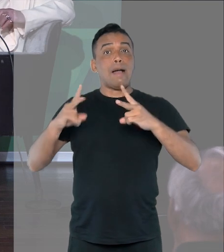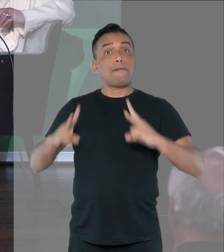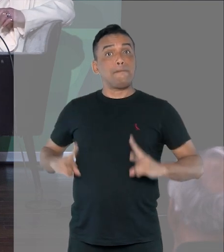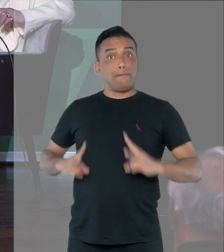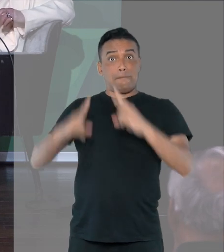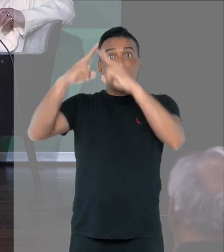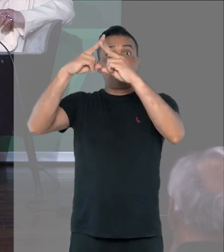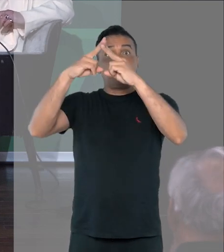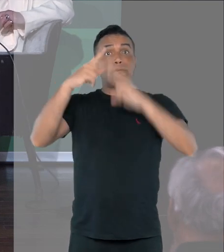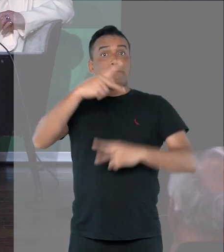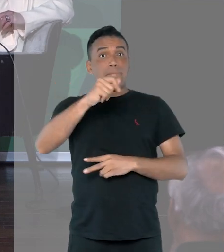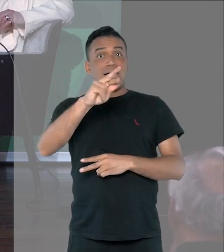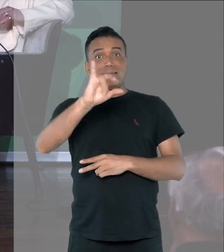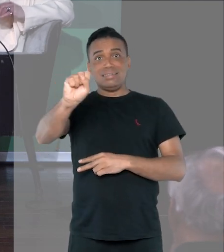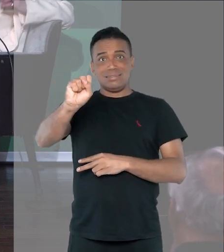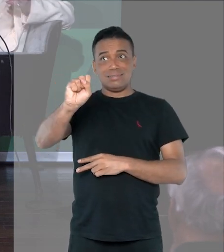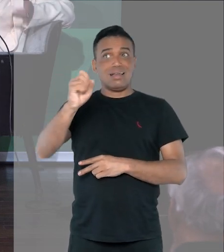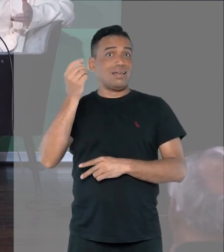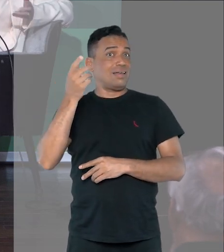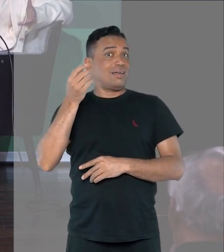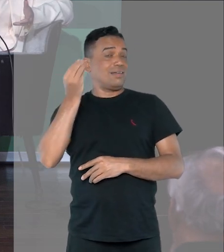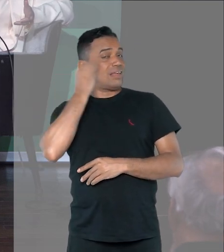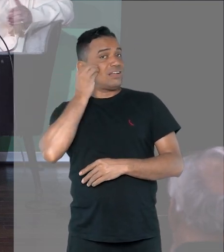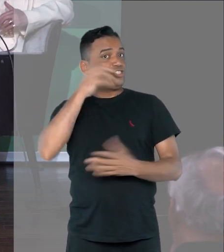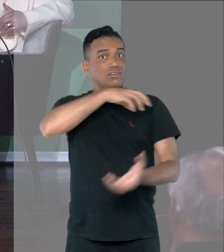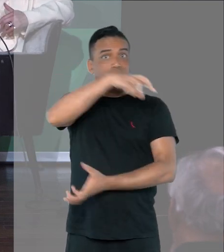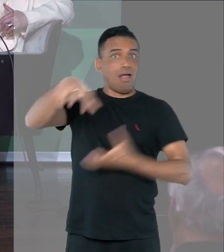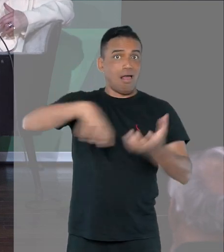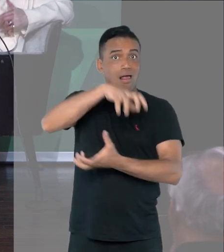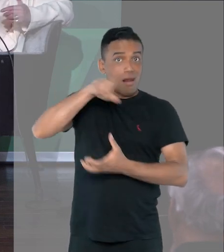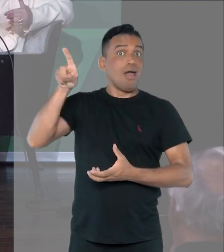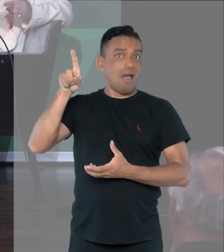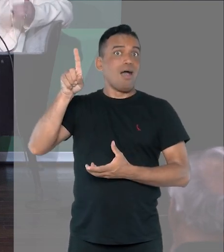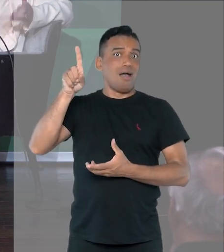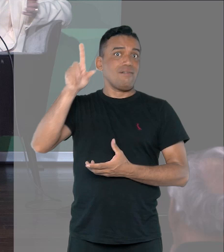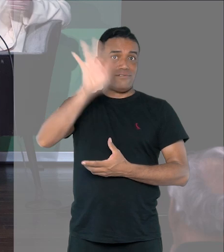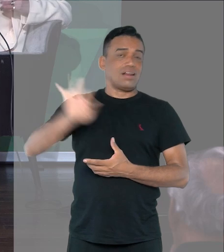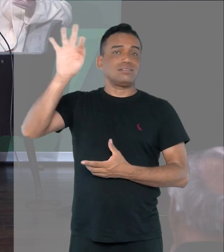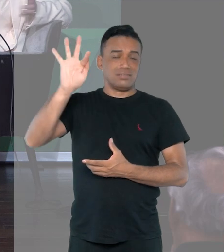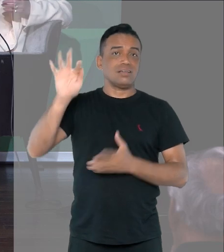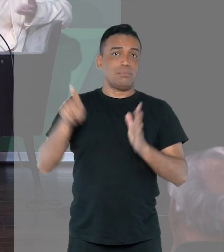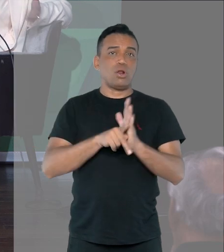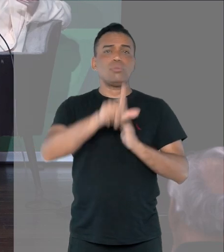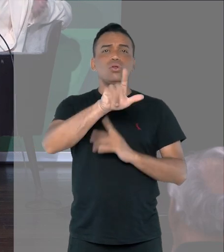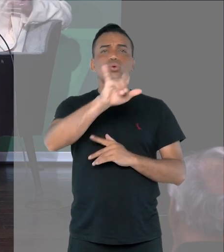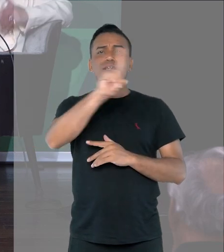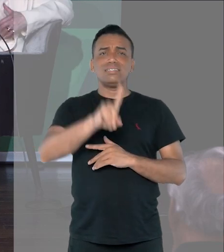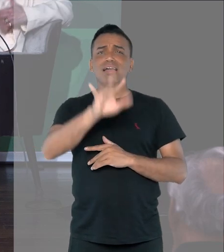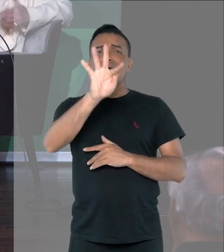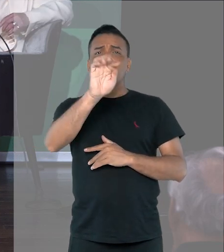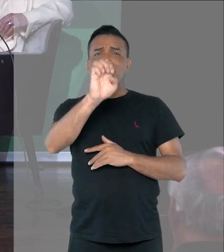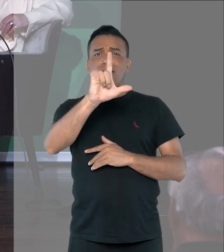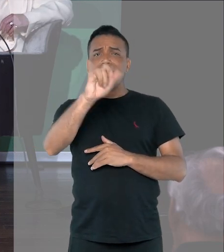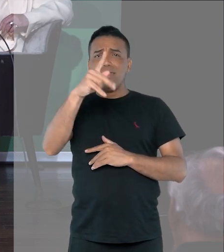uma tentativa de restauração na França, com o neto de Luís Filipe de Orleans, que havia sido exilado, mas